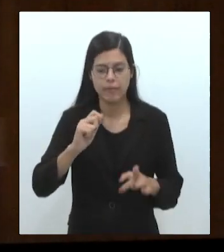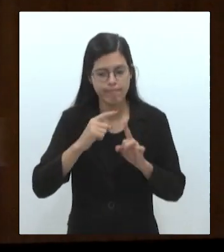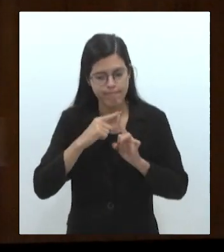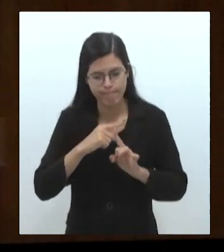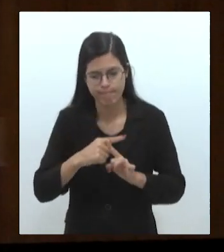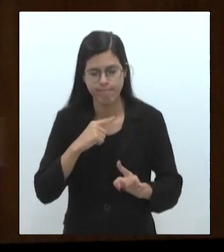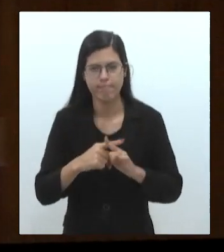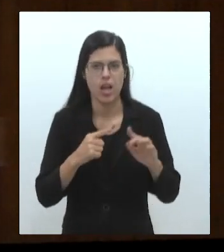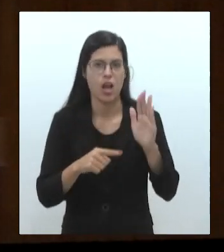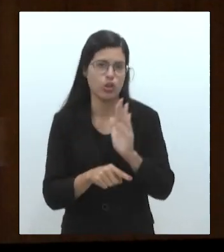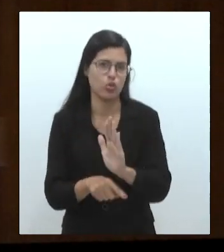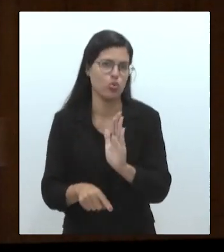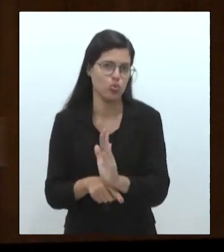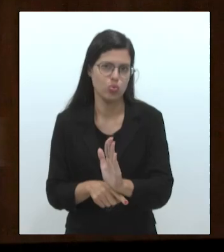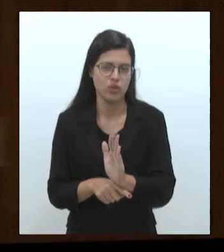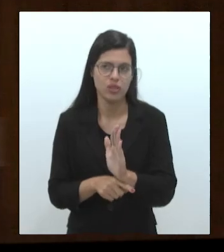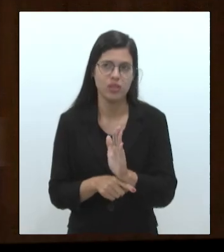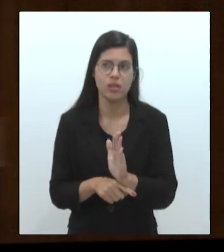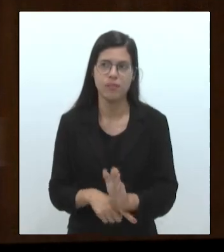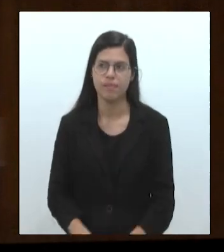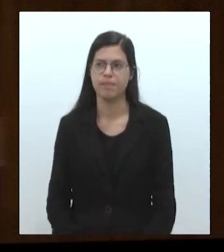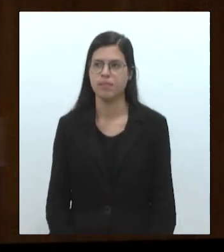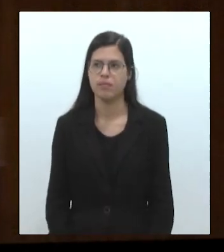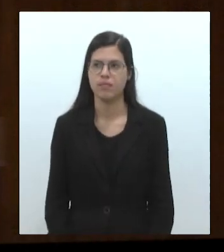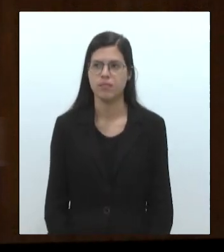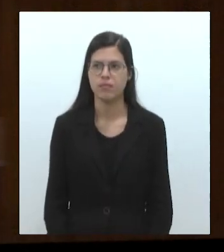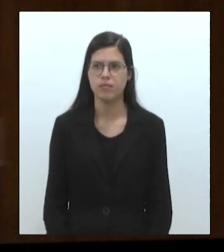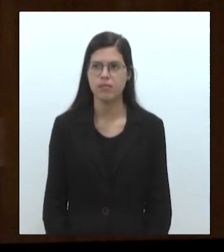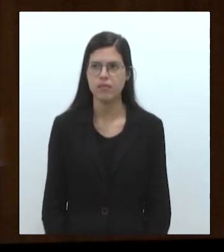fica parecendo, né, para todos que estão